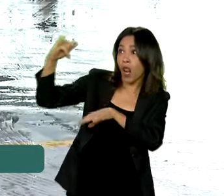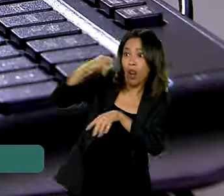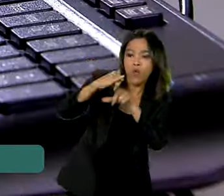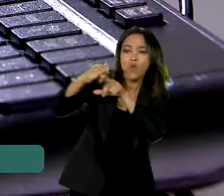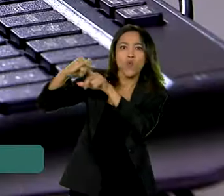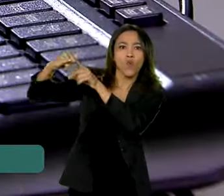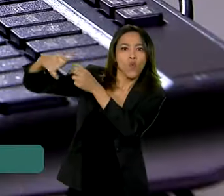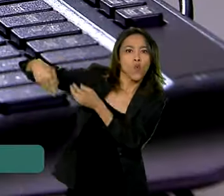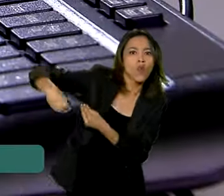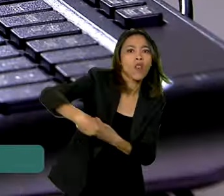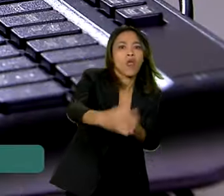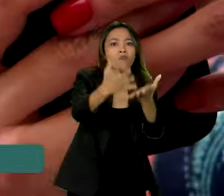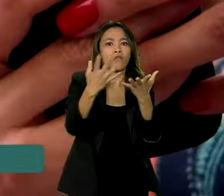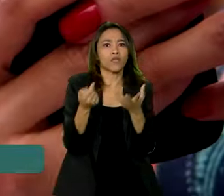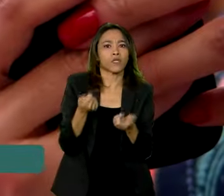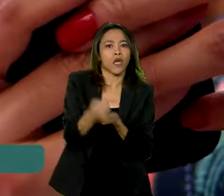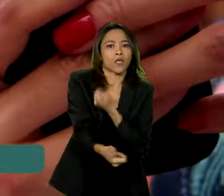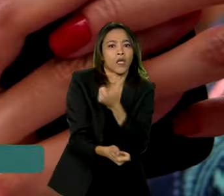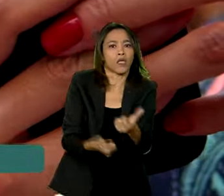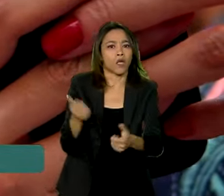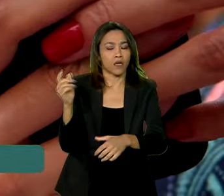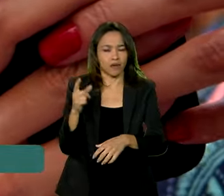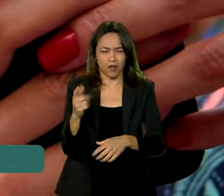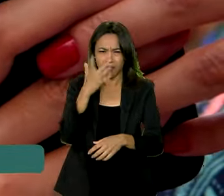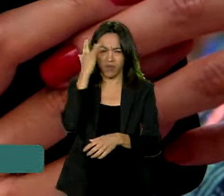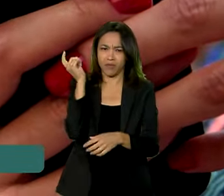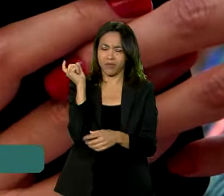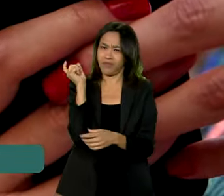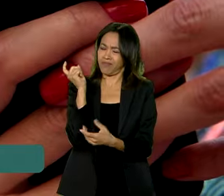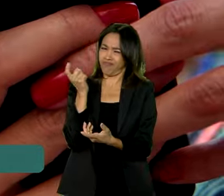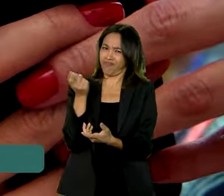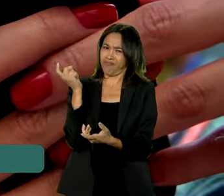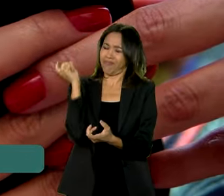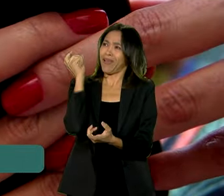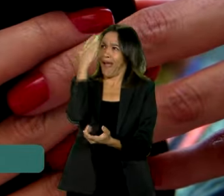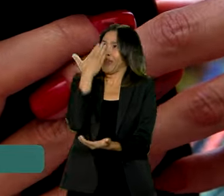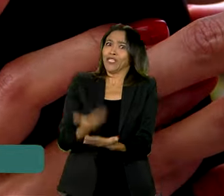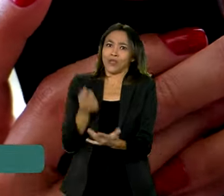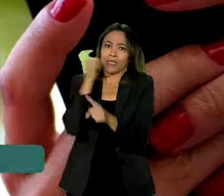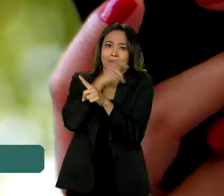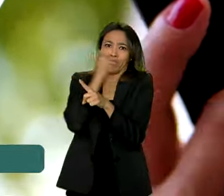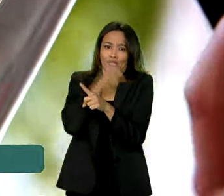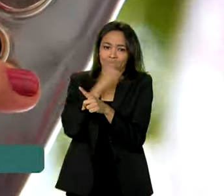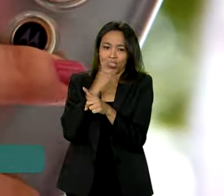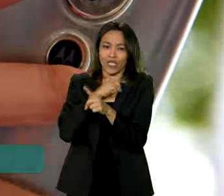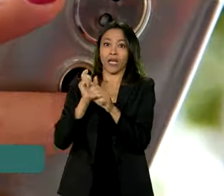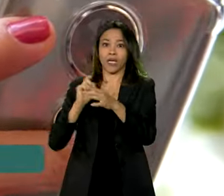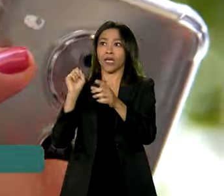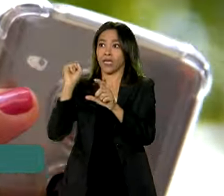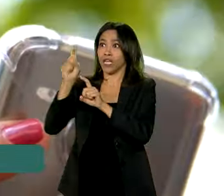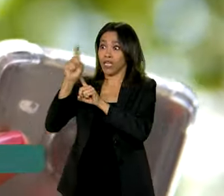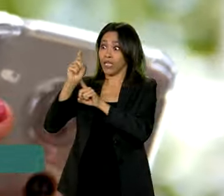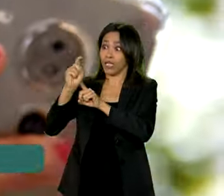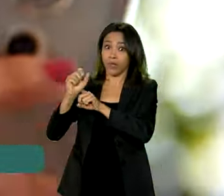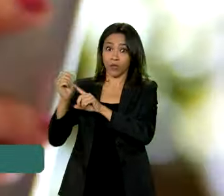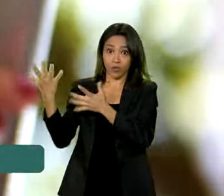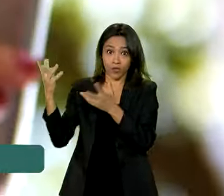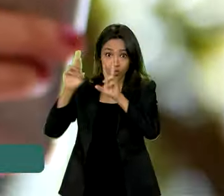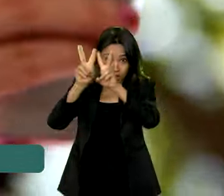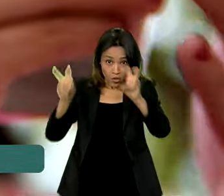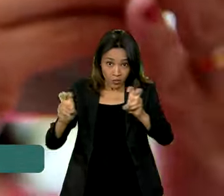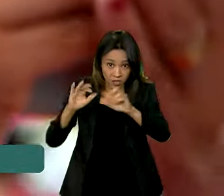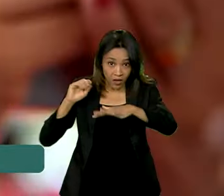Sul. Muita gente caiu nessa mentira e quem inventou a história ganhou cliques com a indignação gerada.